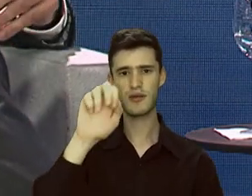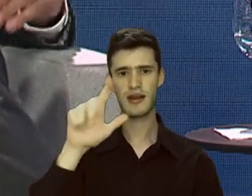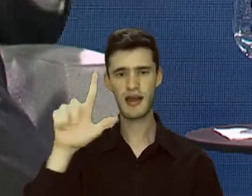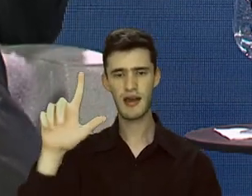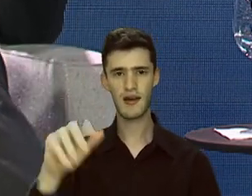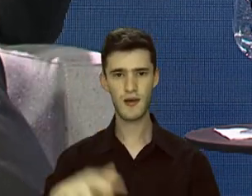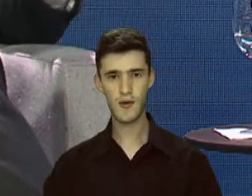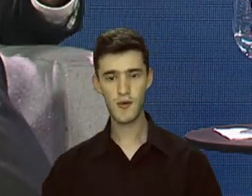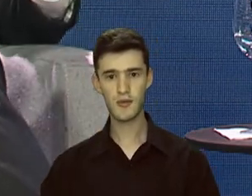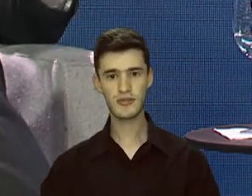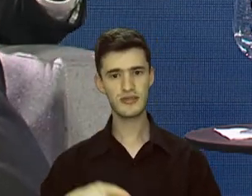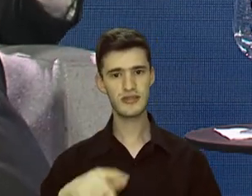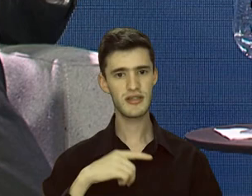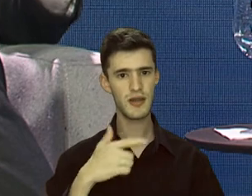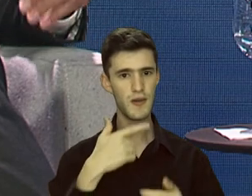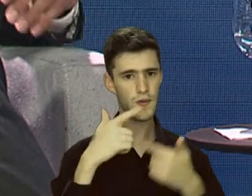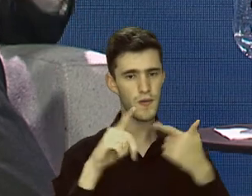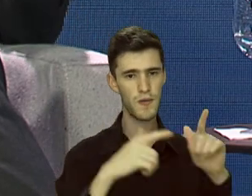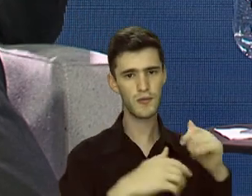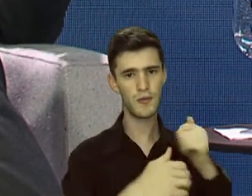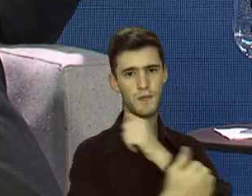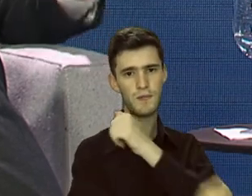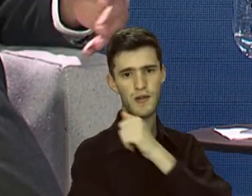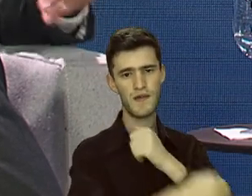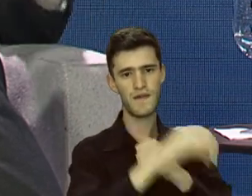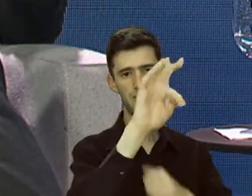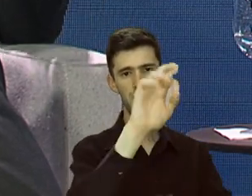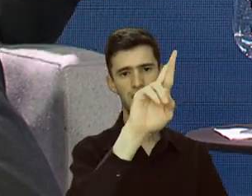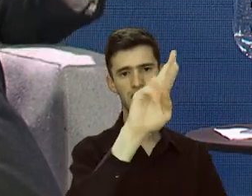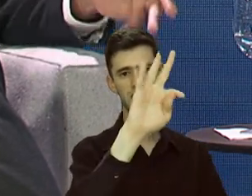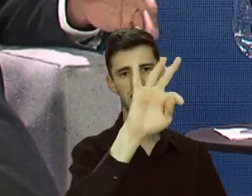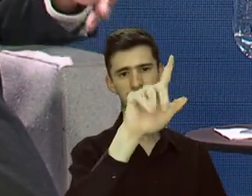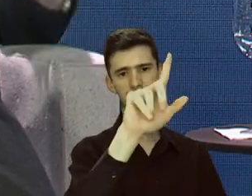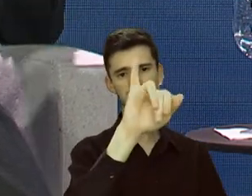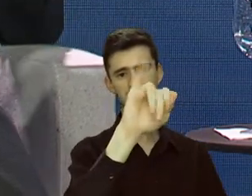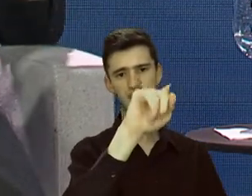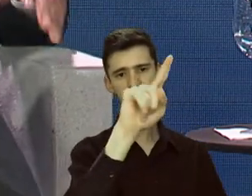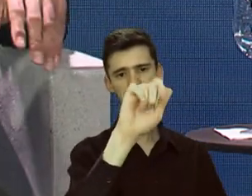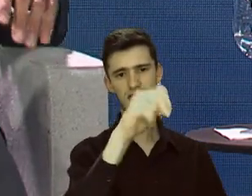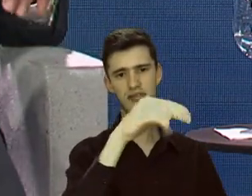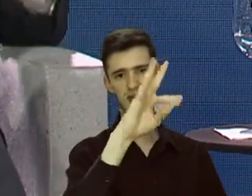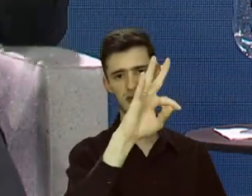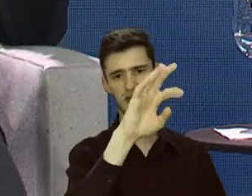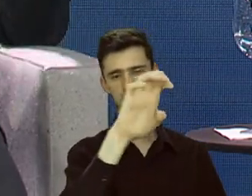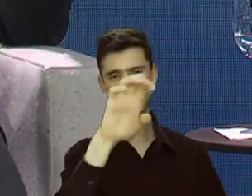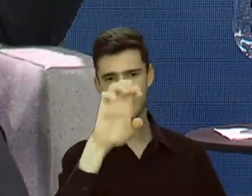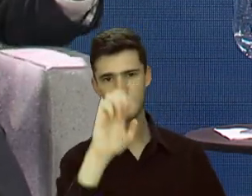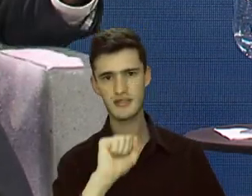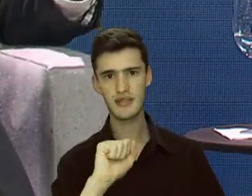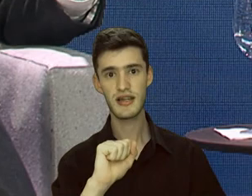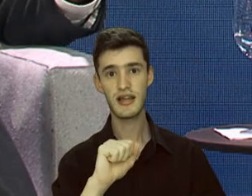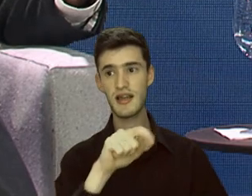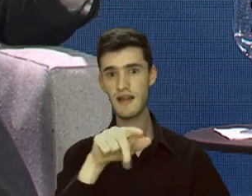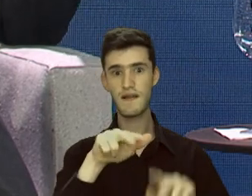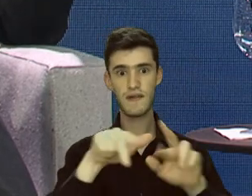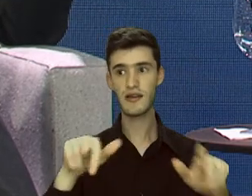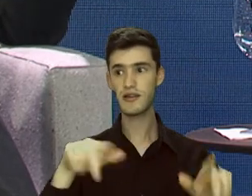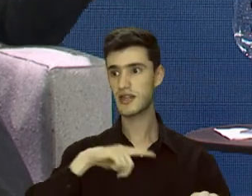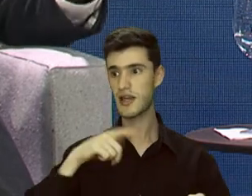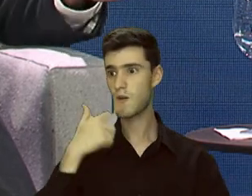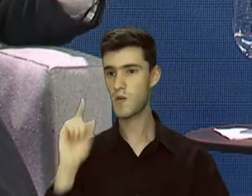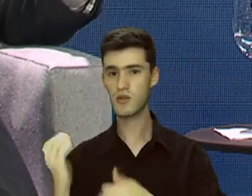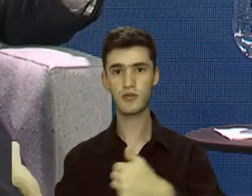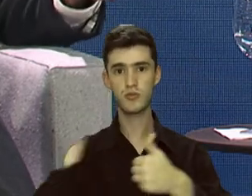os fertilizantes garantindo produtividade de forma sustentável rentabilidade alta indústrias locais fazendo bioprospecção